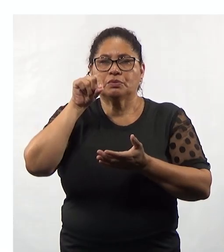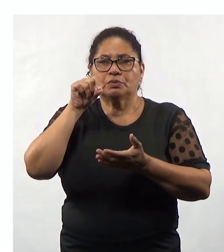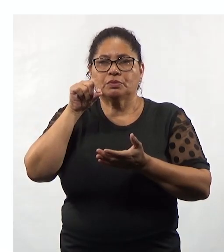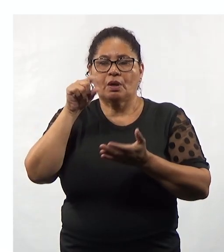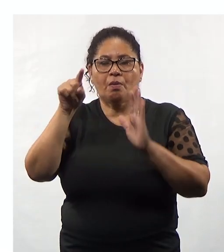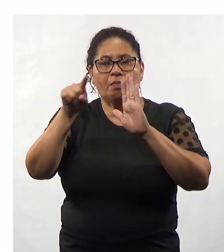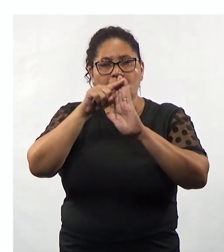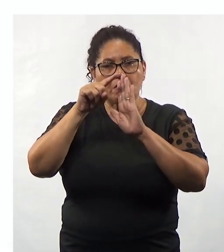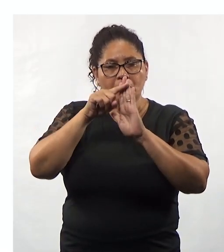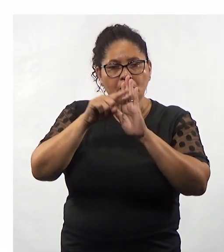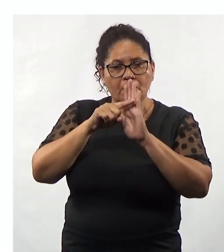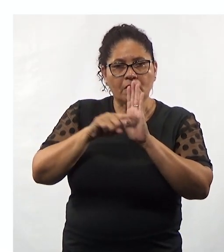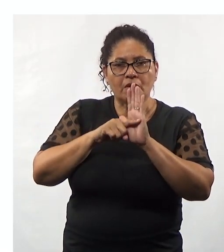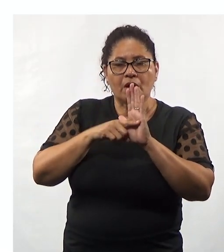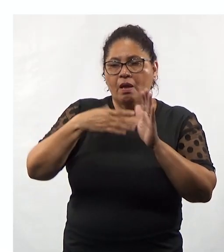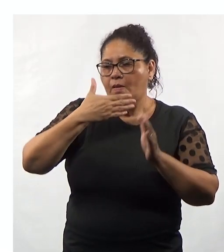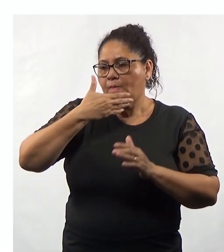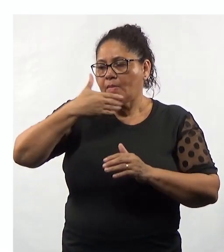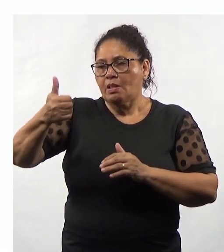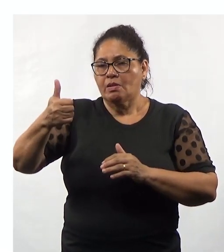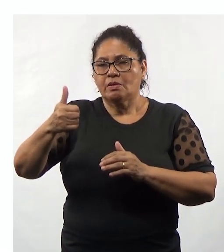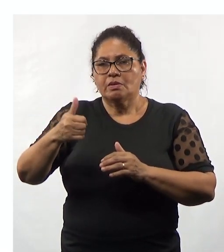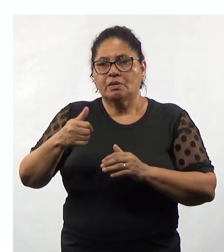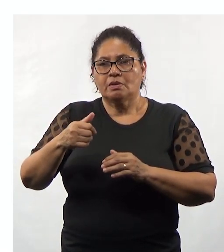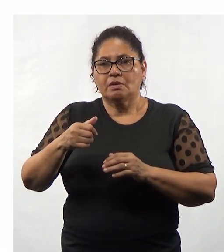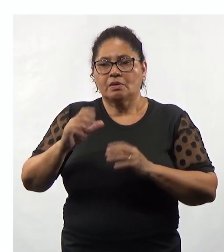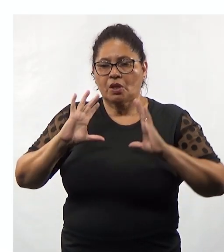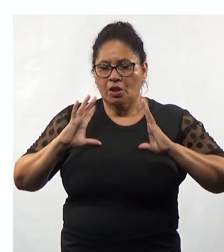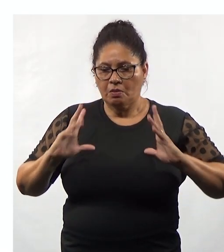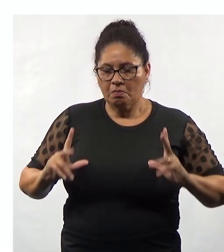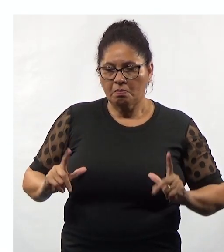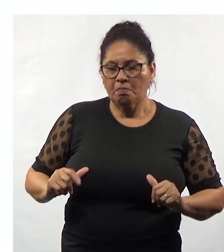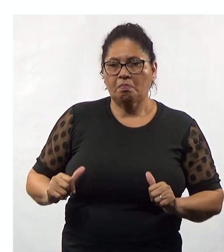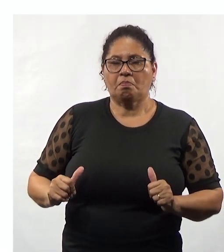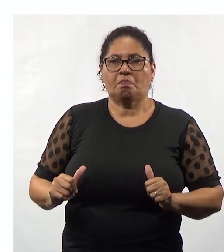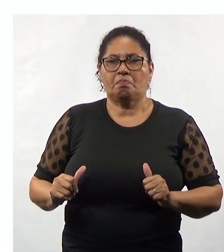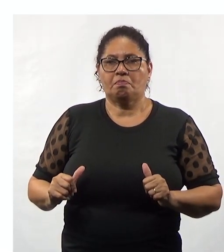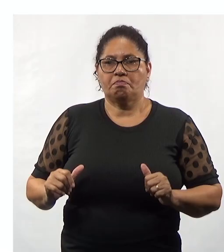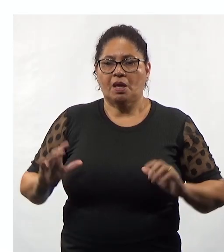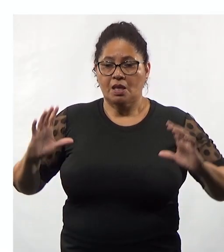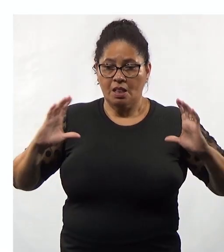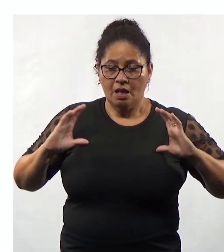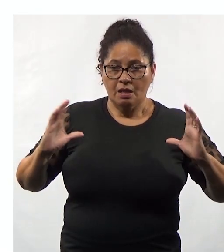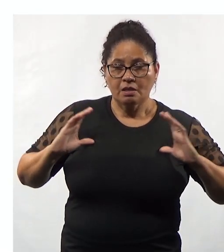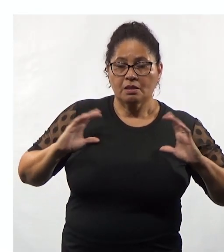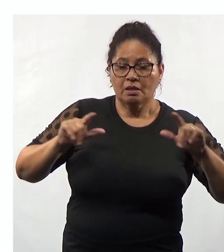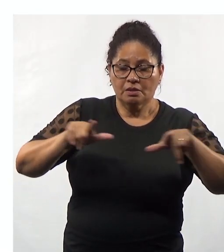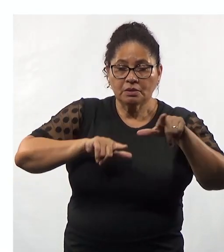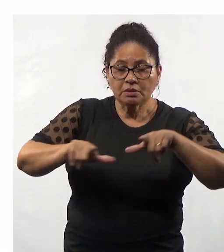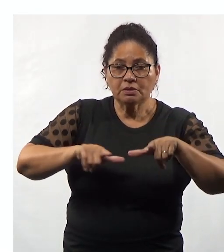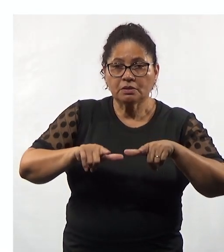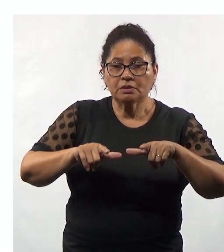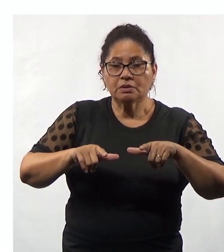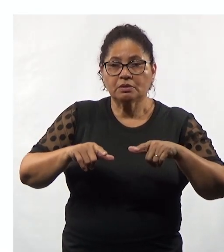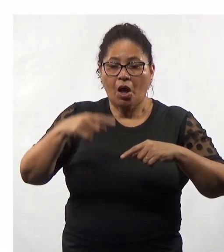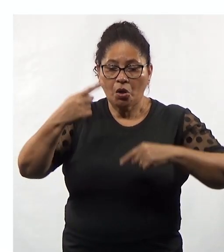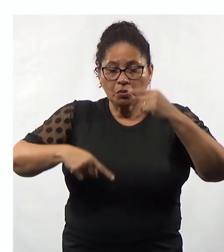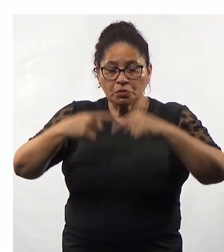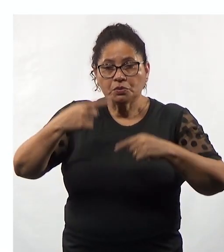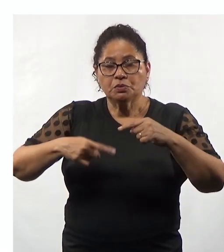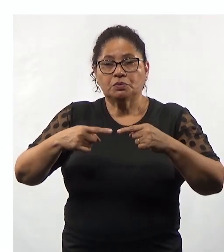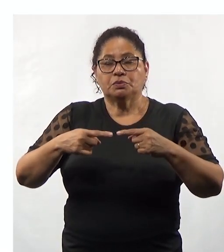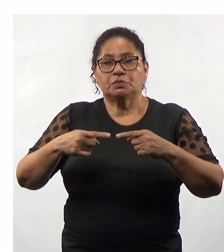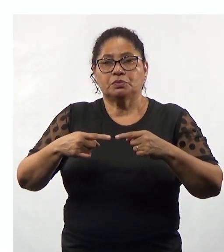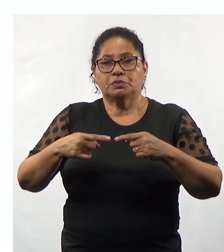realizar programas de melhoria da limpeza urbana, para trabalhar com a Política Nacional de